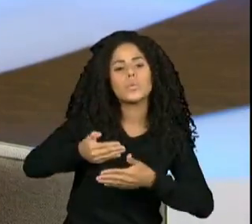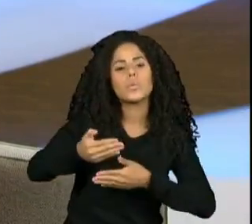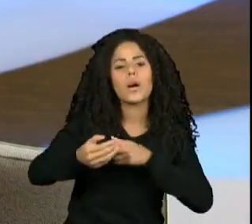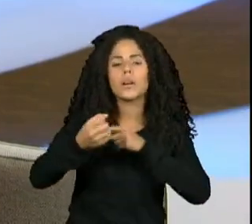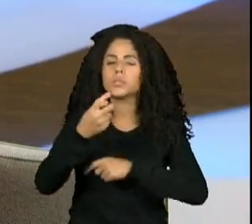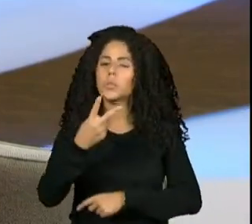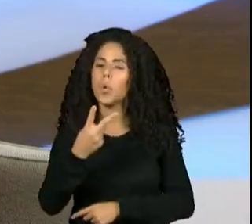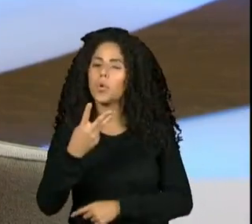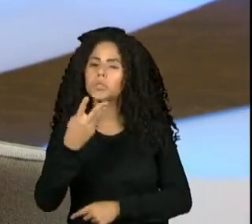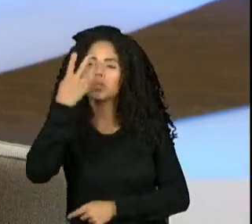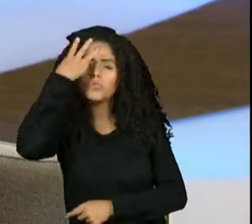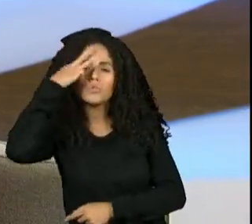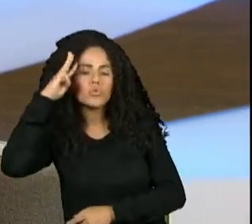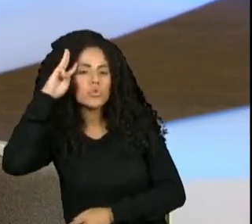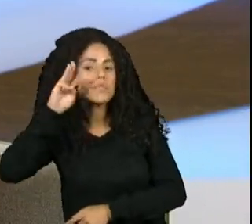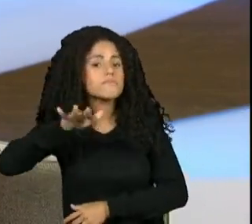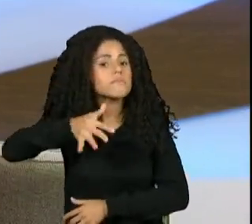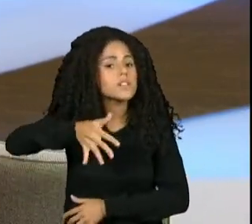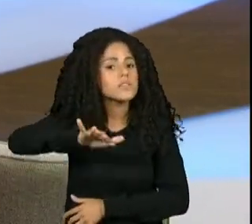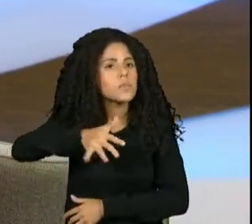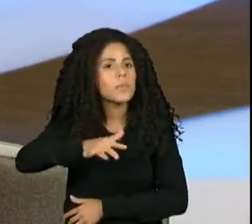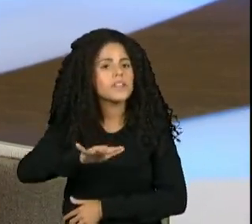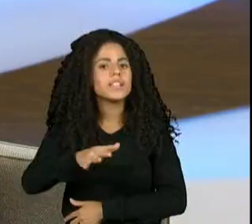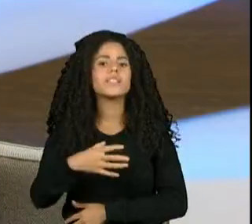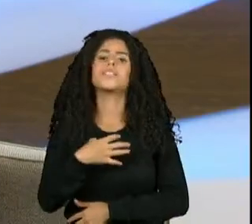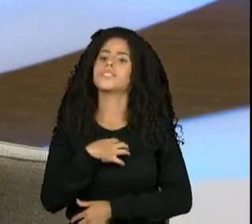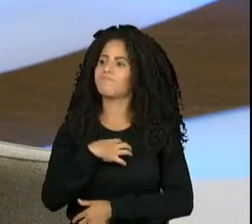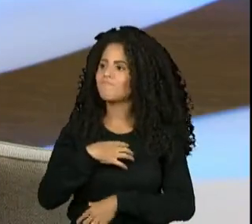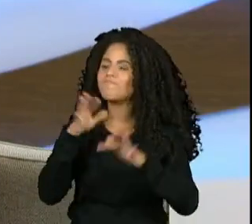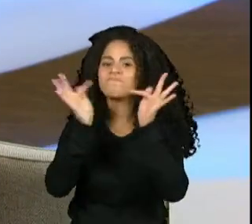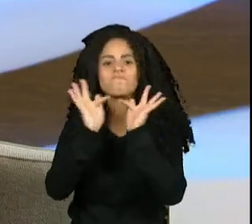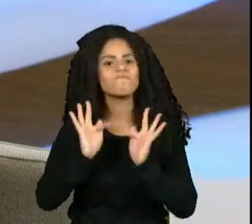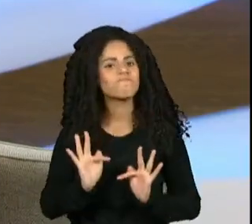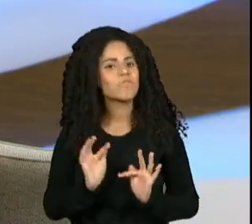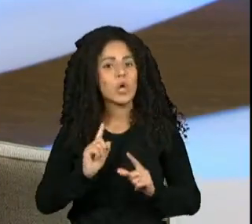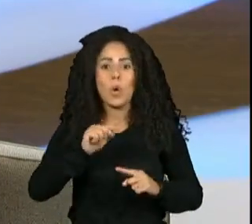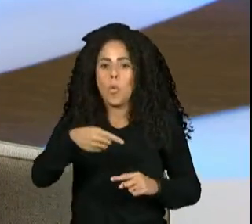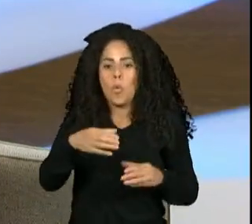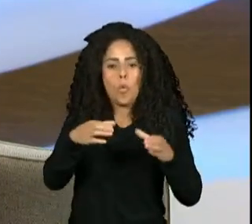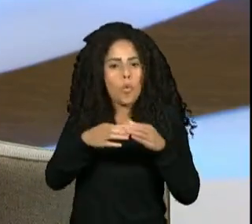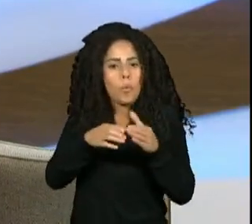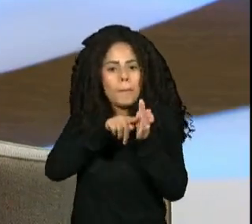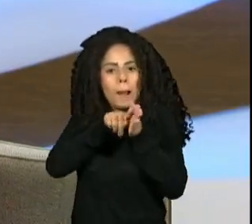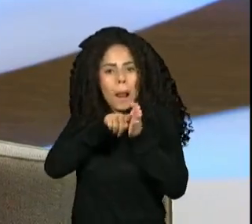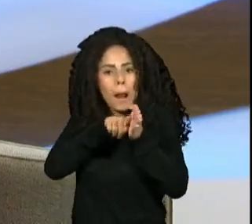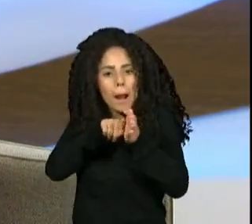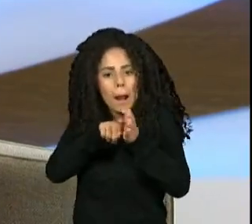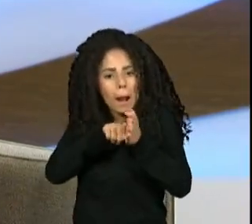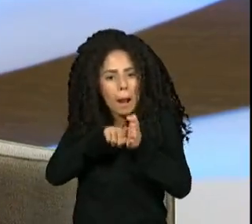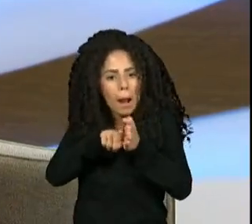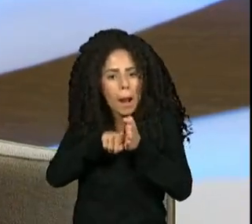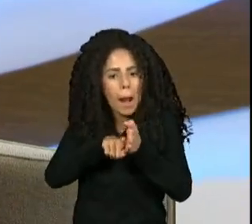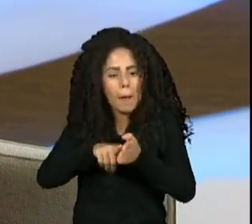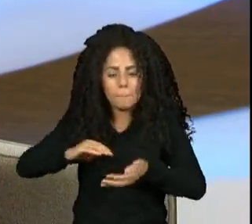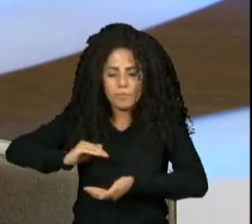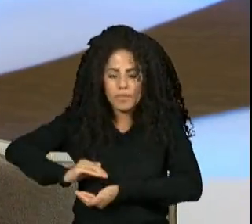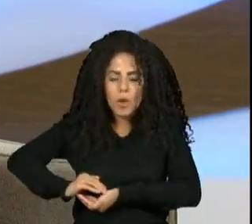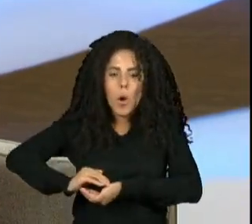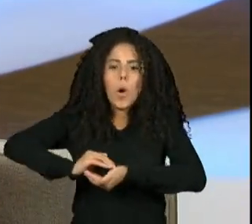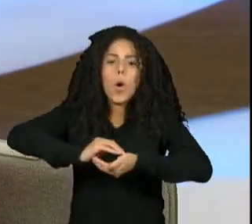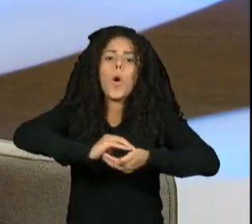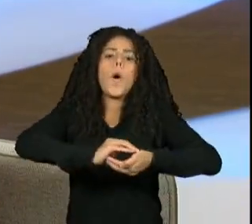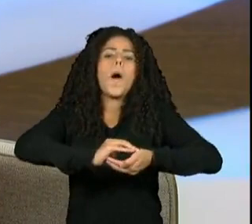3 dias. E isso animou, então, um outro grupo a fazer o primeiro transplante